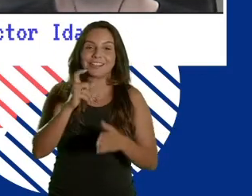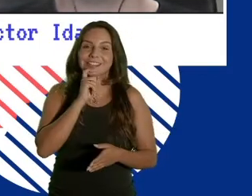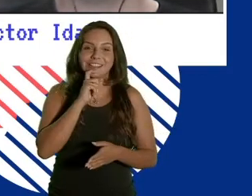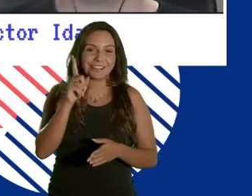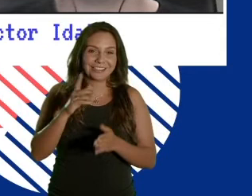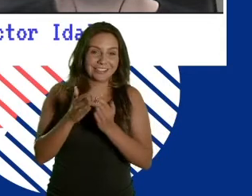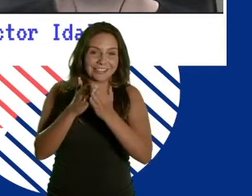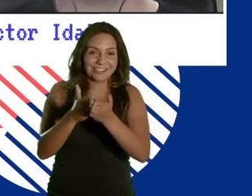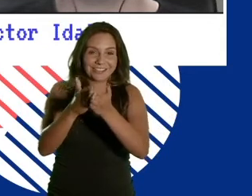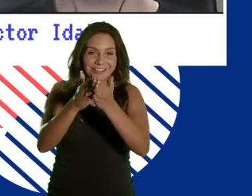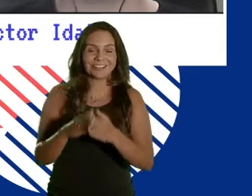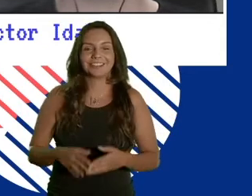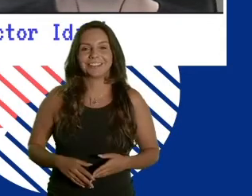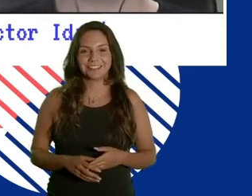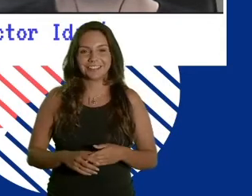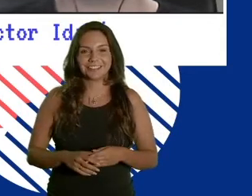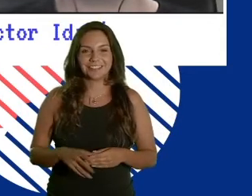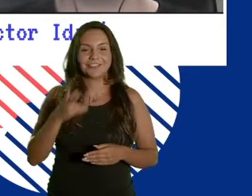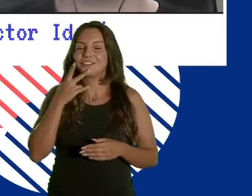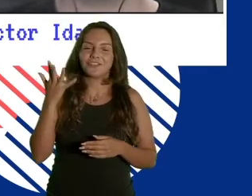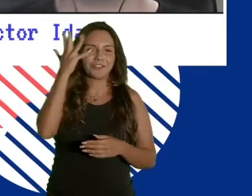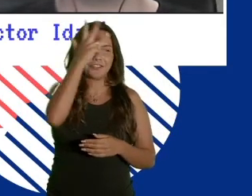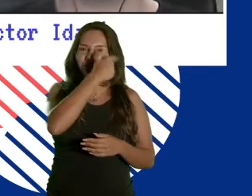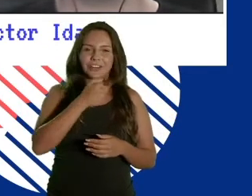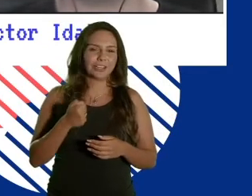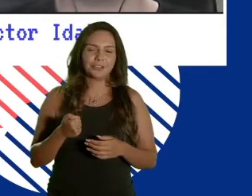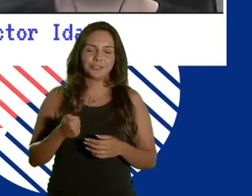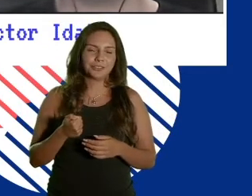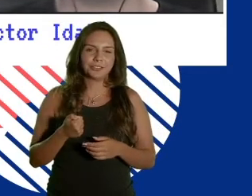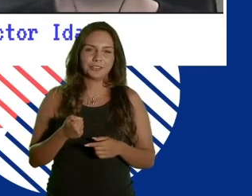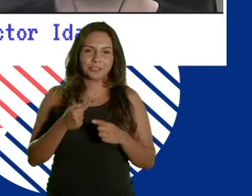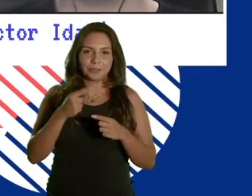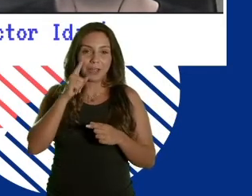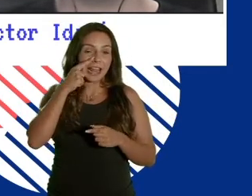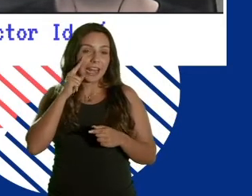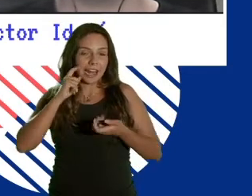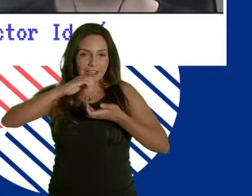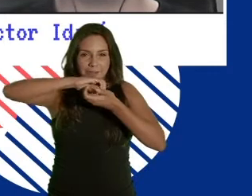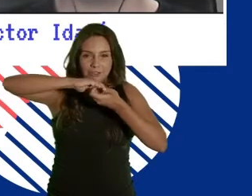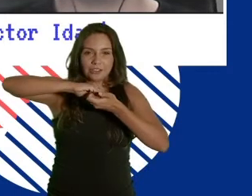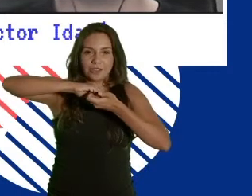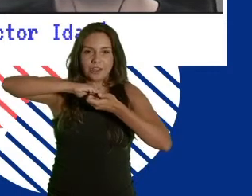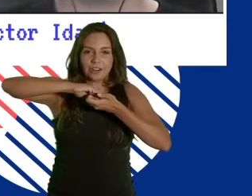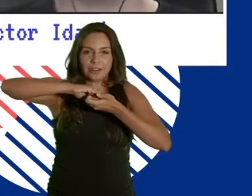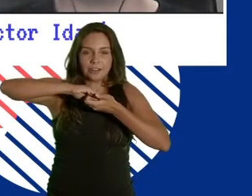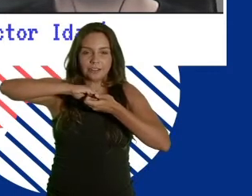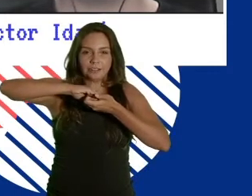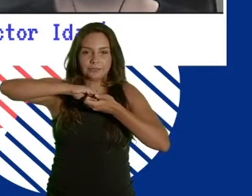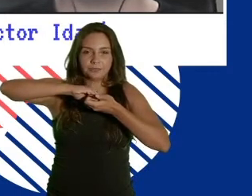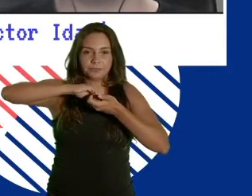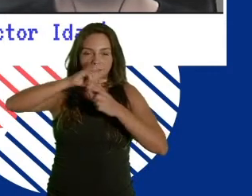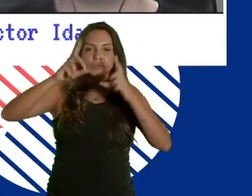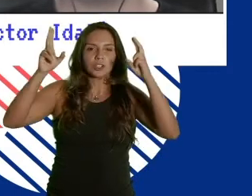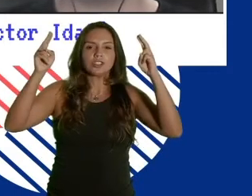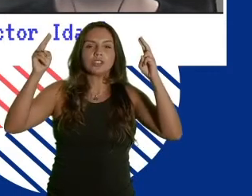a canoa passar. Foi uma coisa extraordinária, porque Lágrimas de Telha, para mim, esse